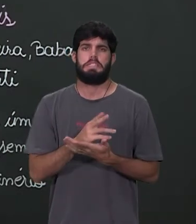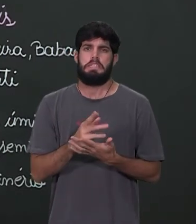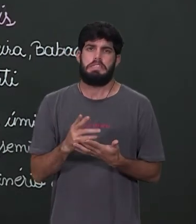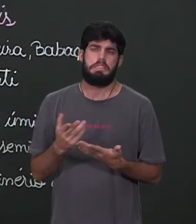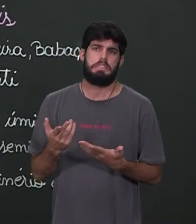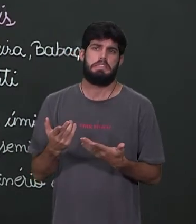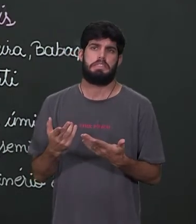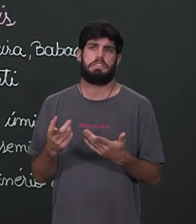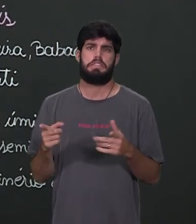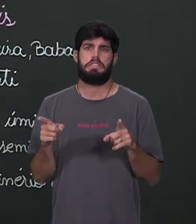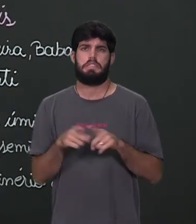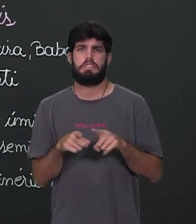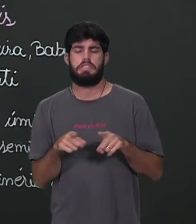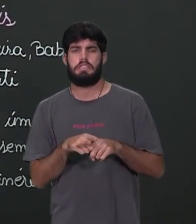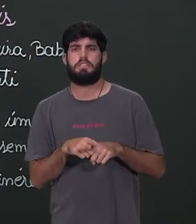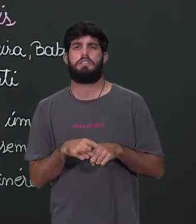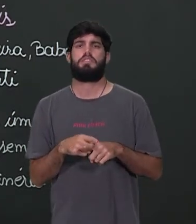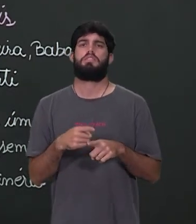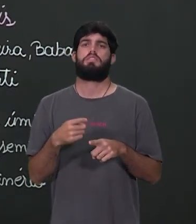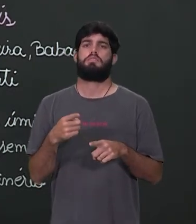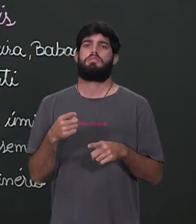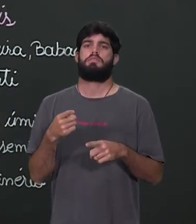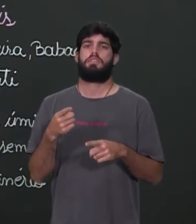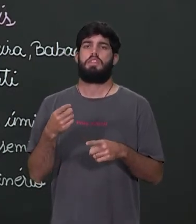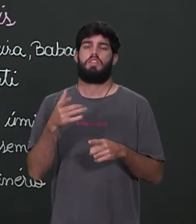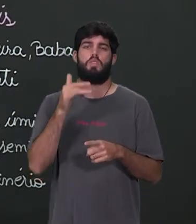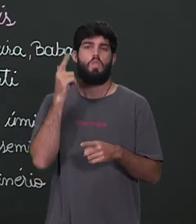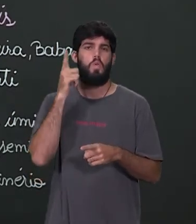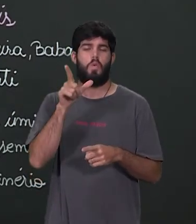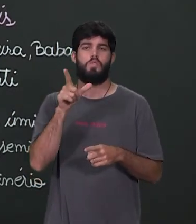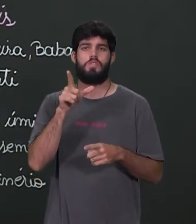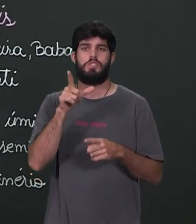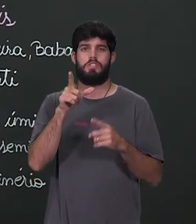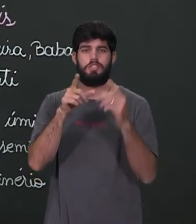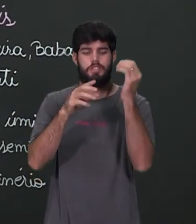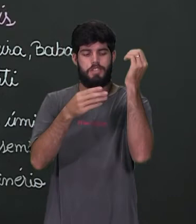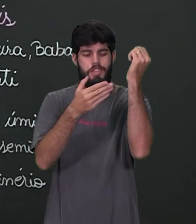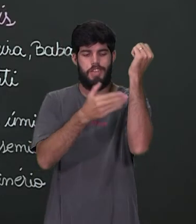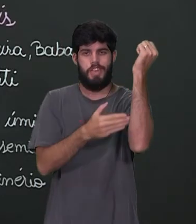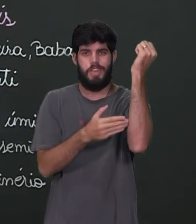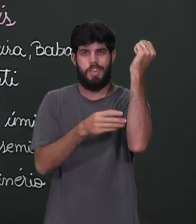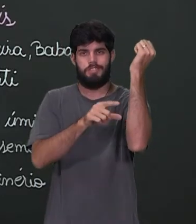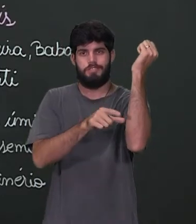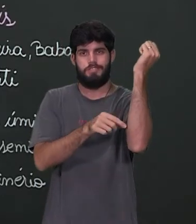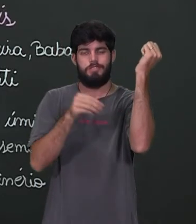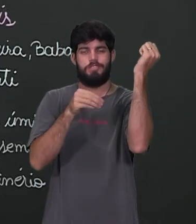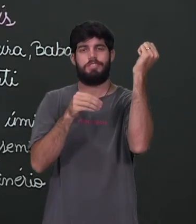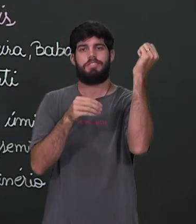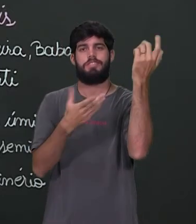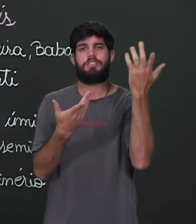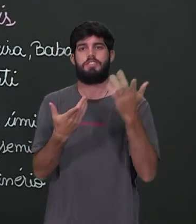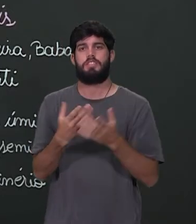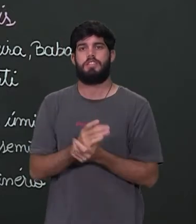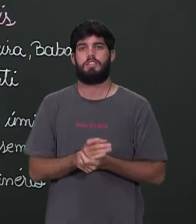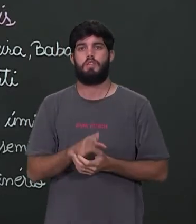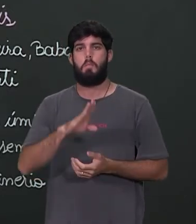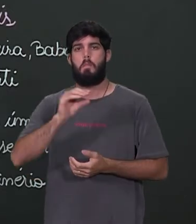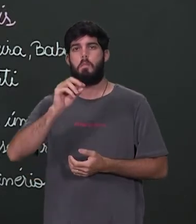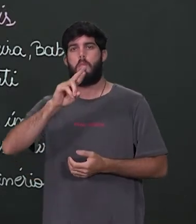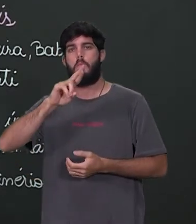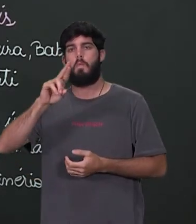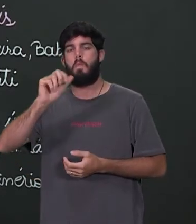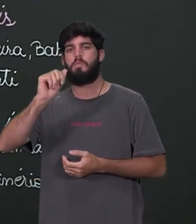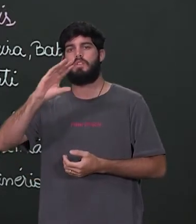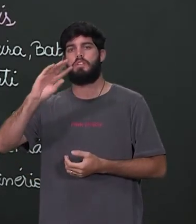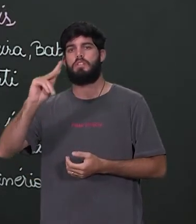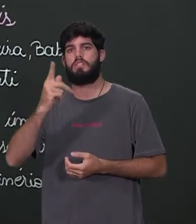agricultura, visando a coleta para a produção de borracha. Então, assim, há de se ter muita atenção a essa região. Há ainda um problema